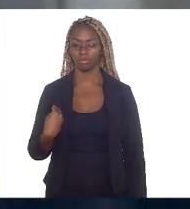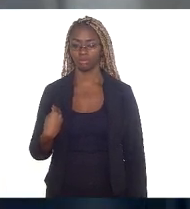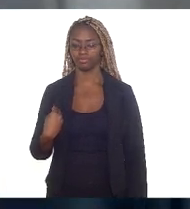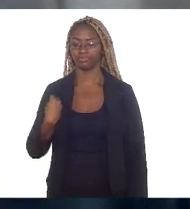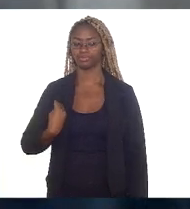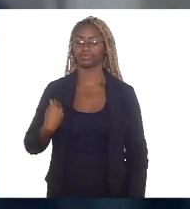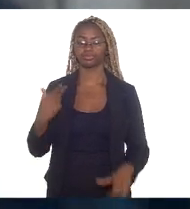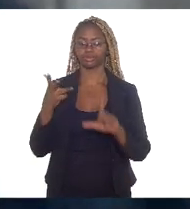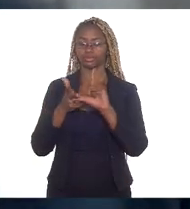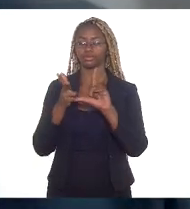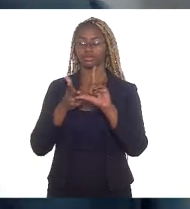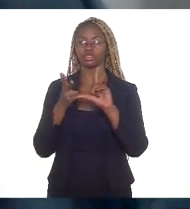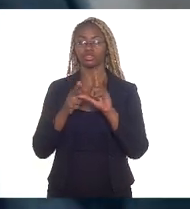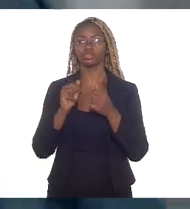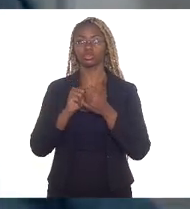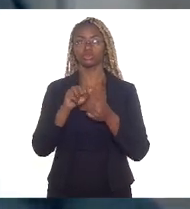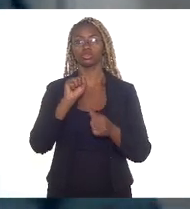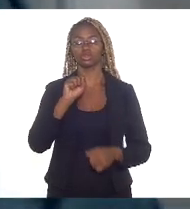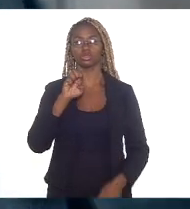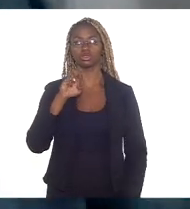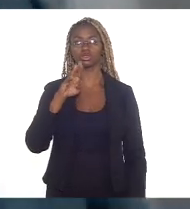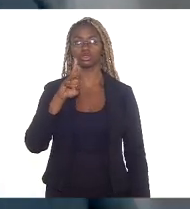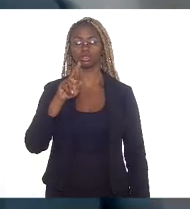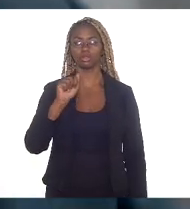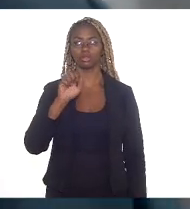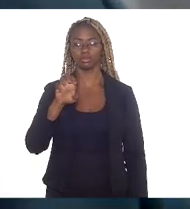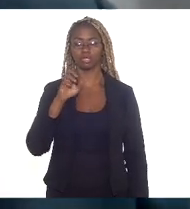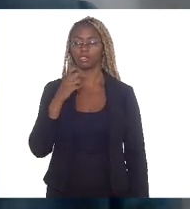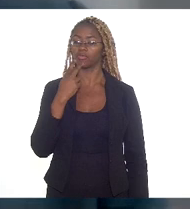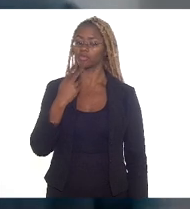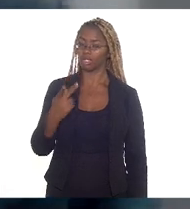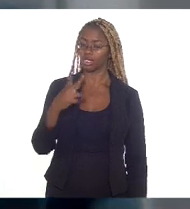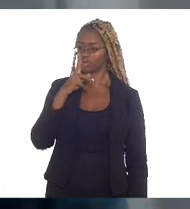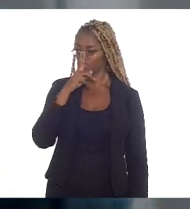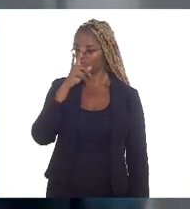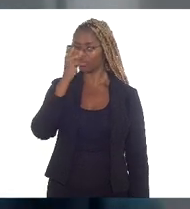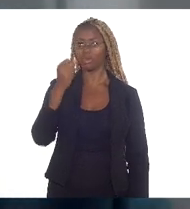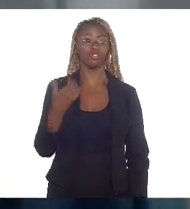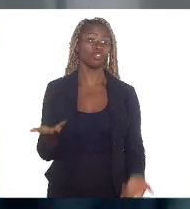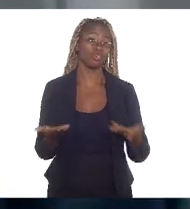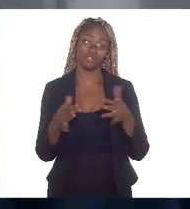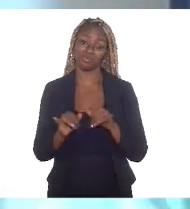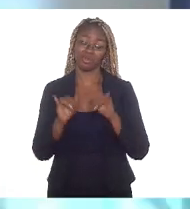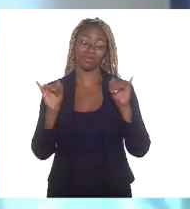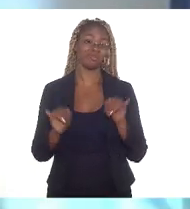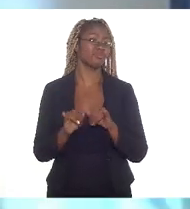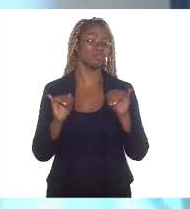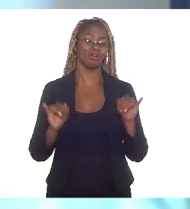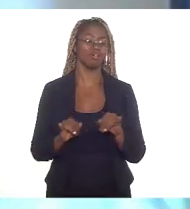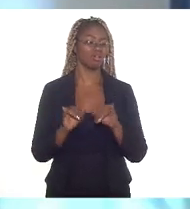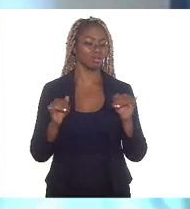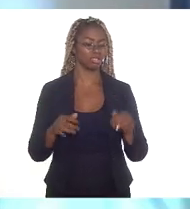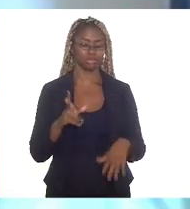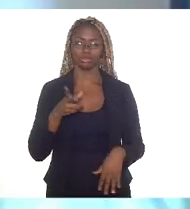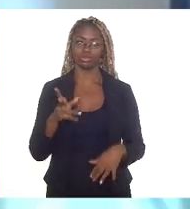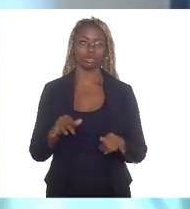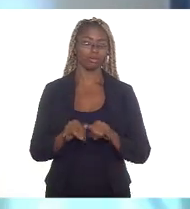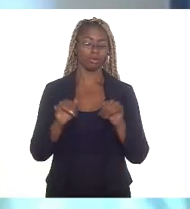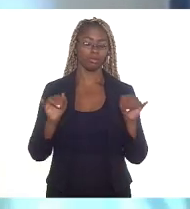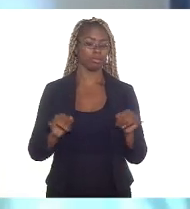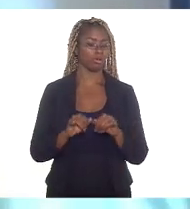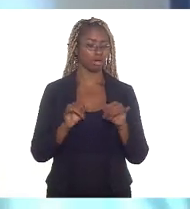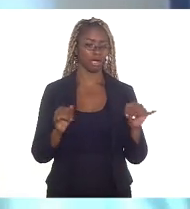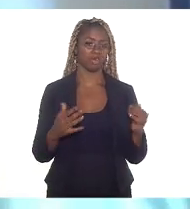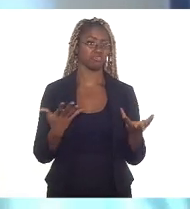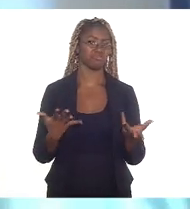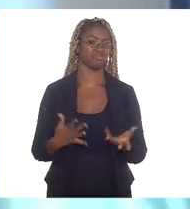de uma live aqui com o Sebrae e aprendi que essa questão de ser forte é besteira hoje em dia. Ah, é? Um banco ser forte, essa coisa não vai a lugar